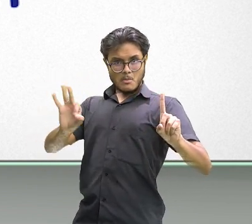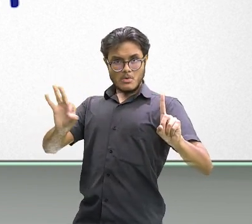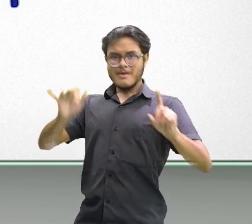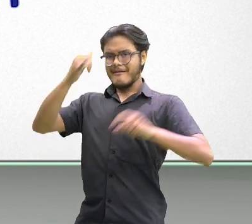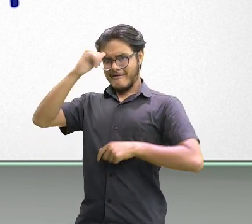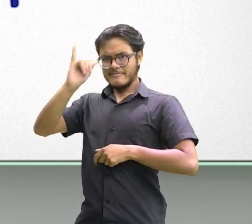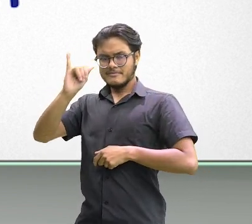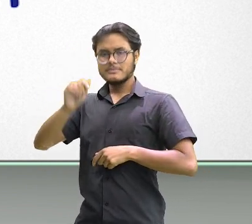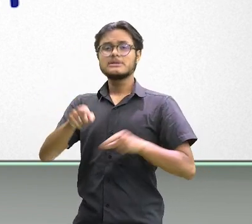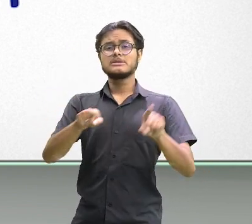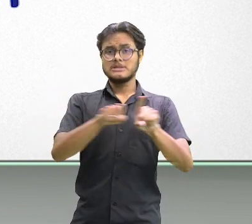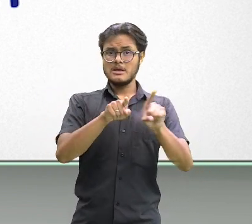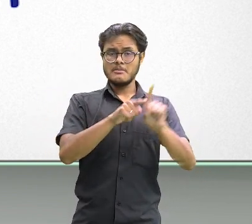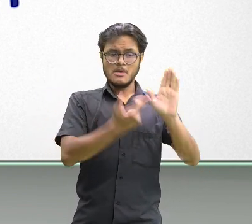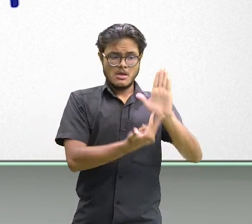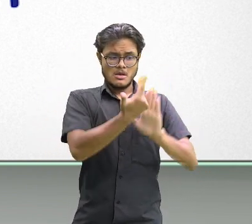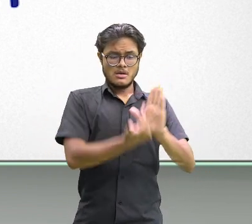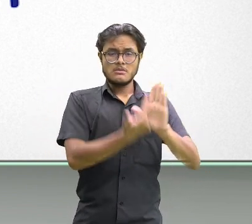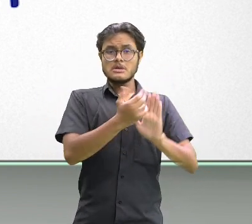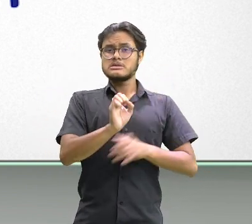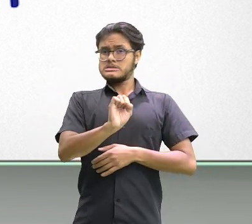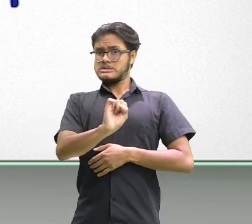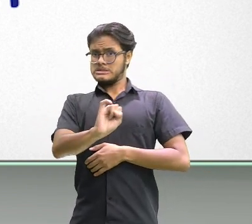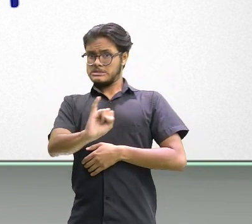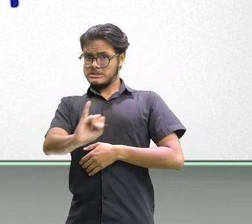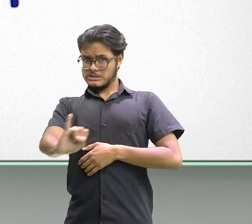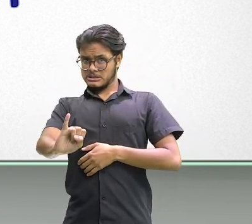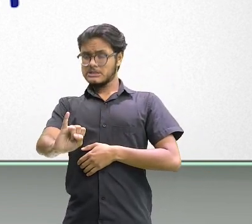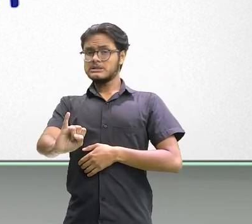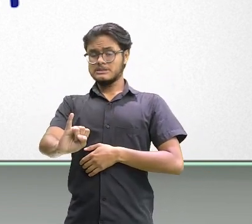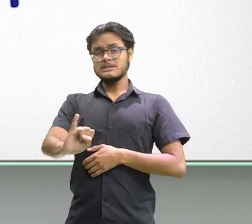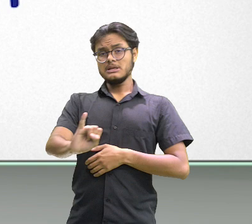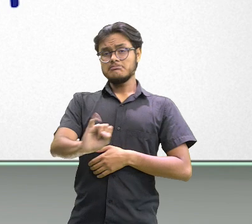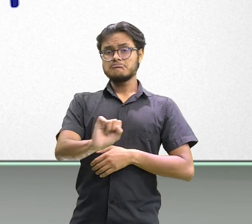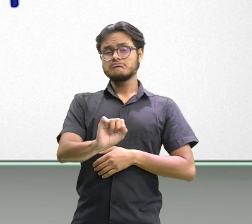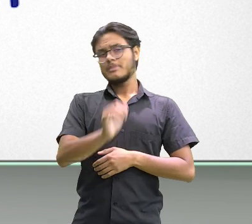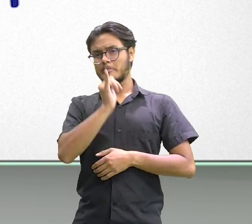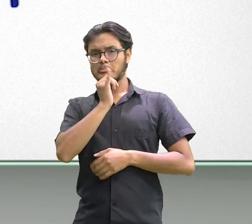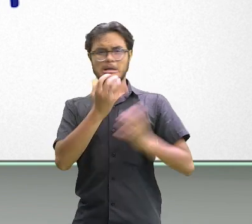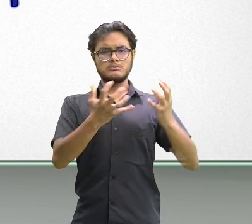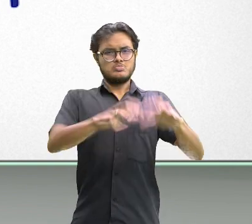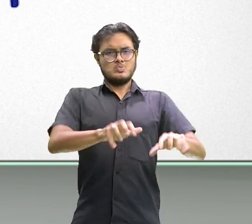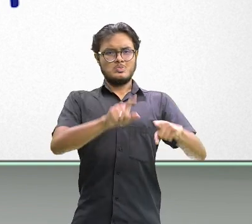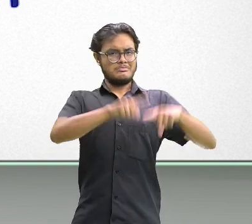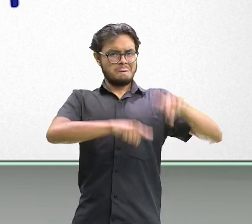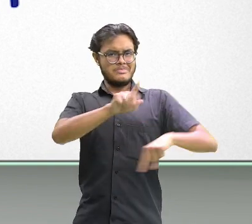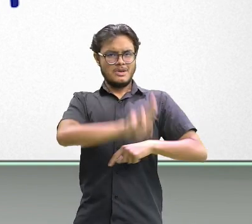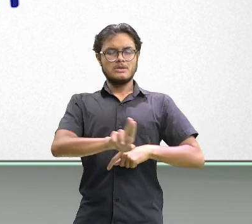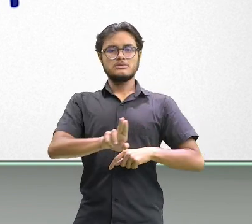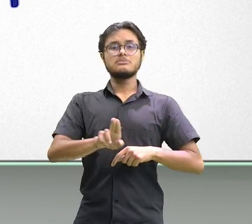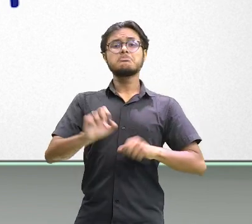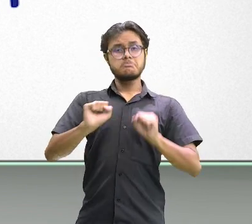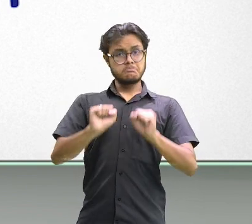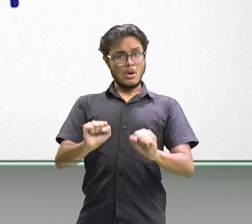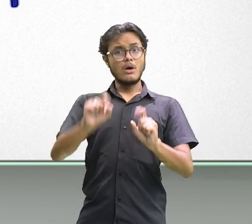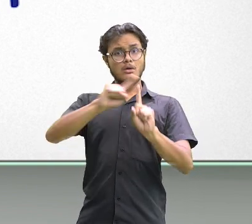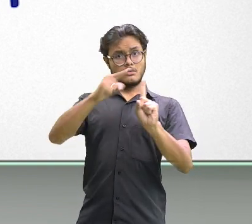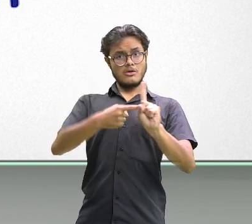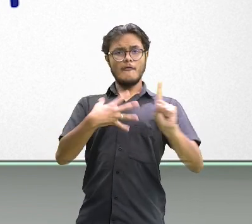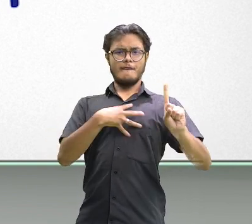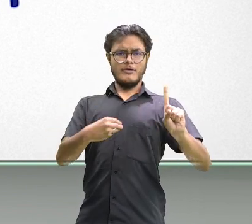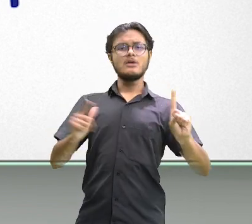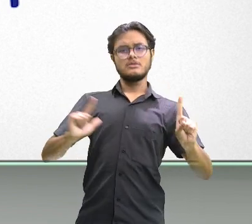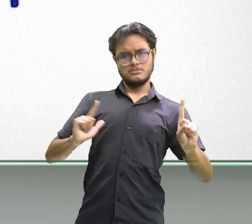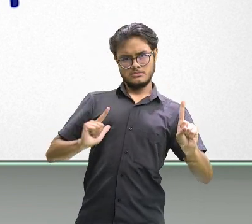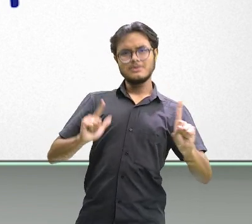os que, se interrompidos, garantem um retorno imediato da capacidade de gerar filhos, sendo esse caso o caso de